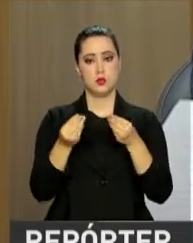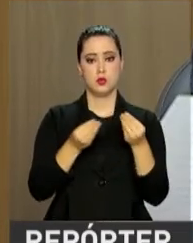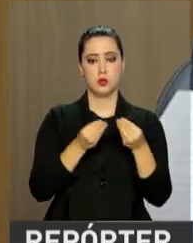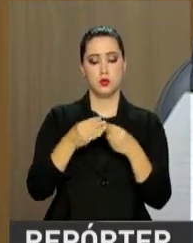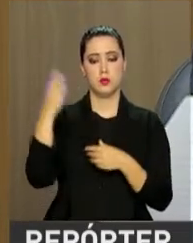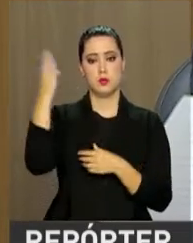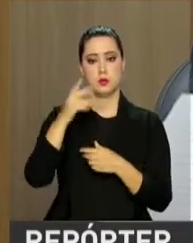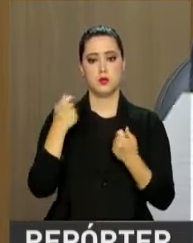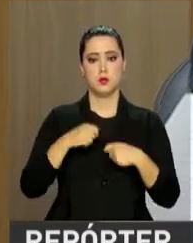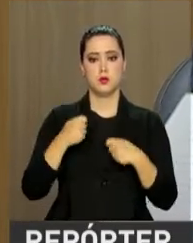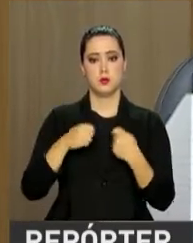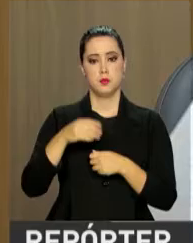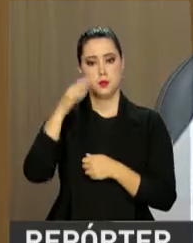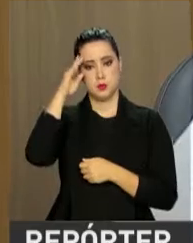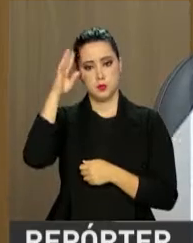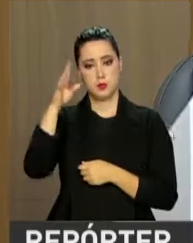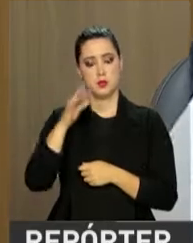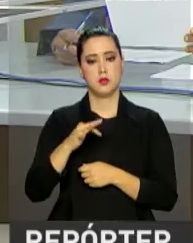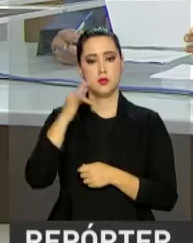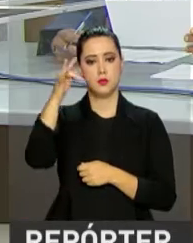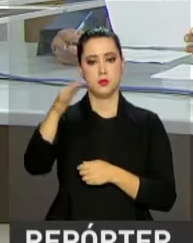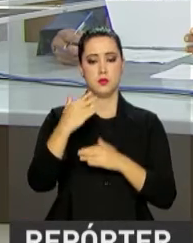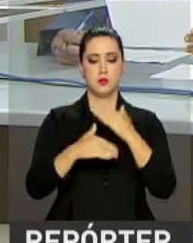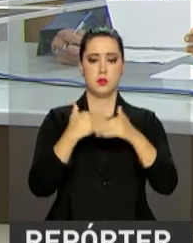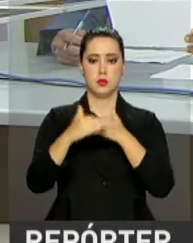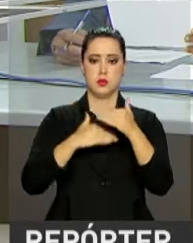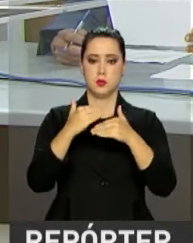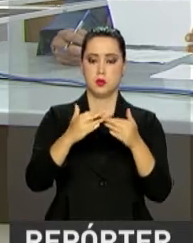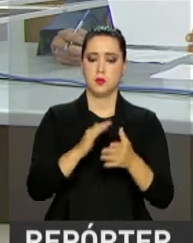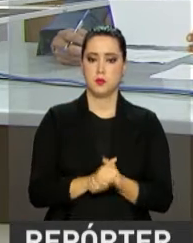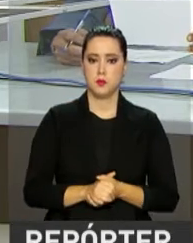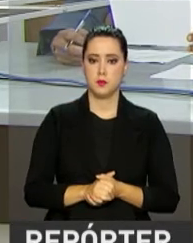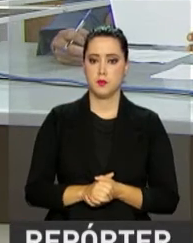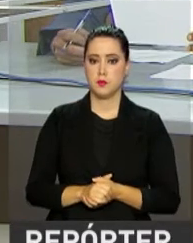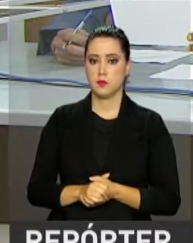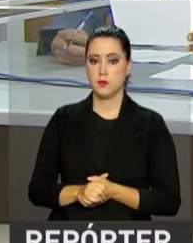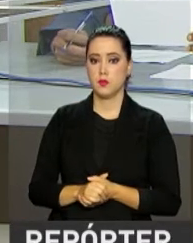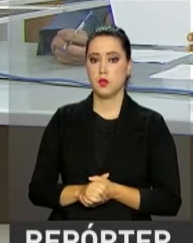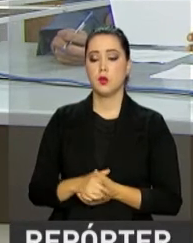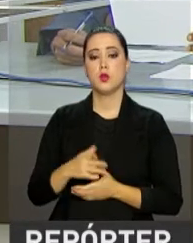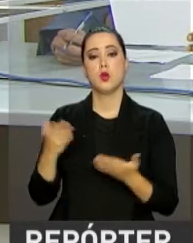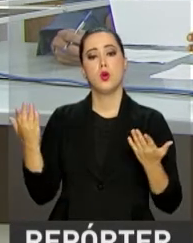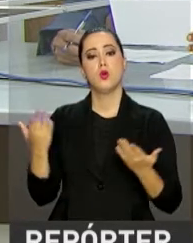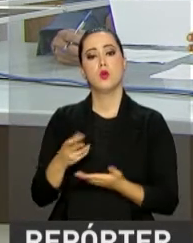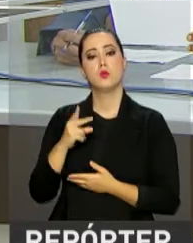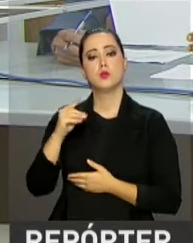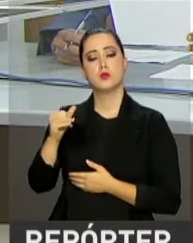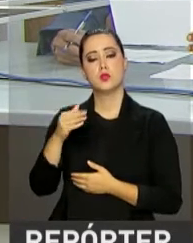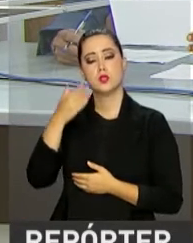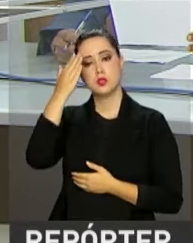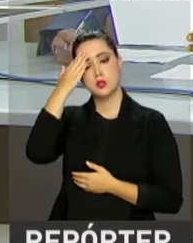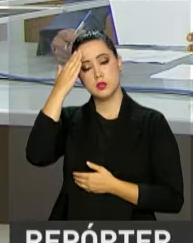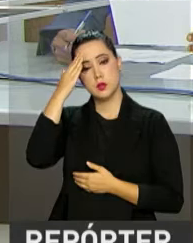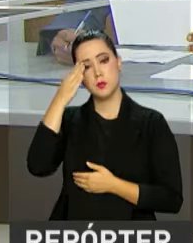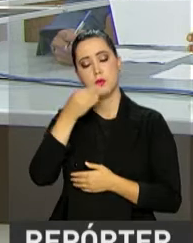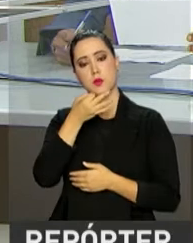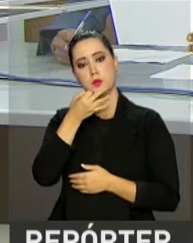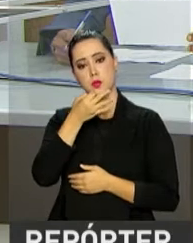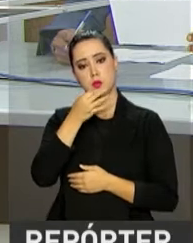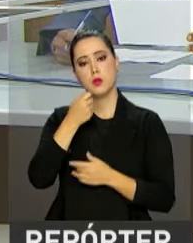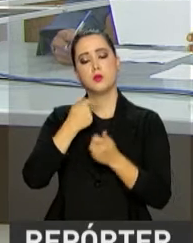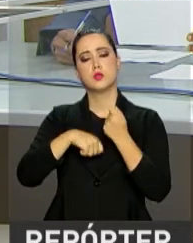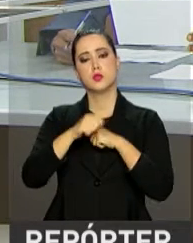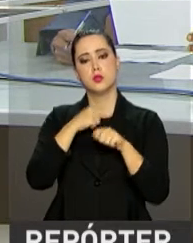pensar o seu futuro e o seu crescimento secretário hoje foi dia de ouvir sugestões sobre economia essa é a prioridade do governo da